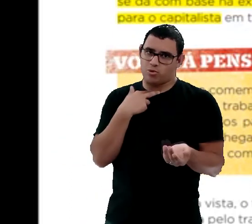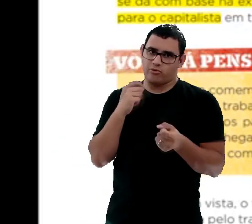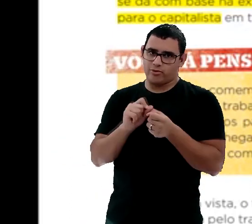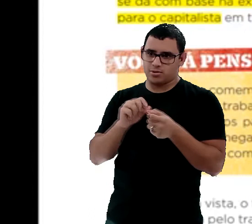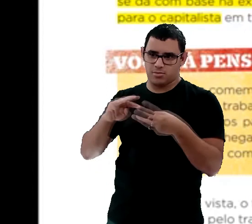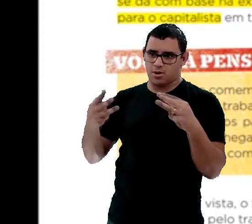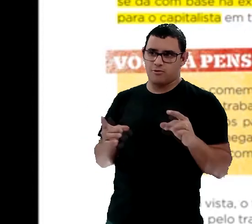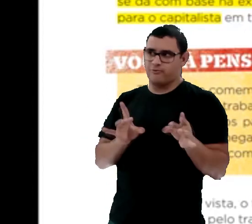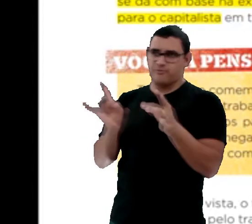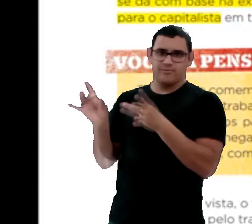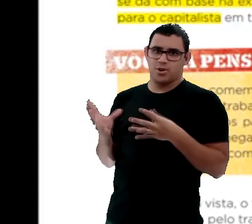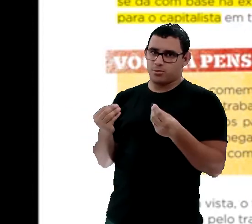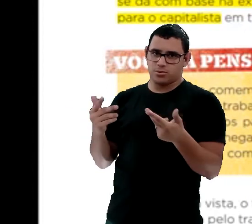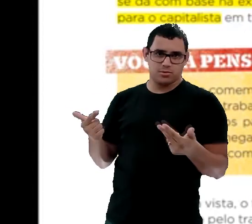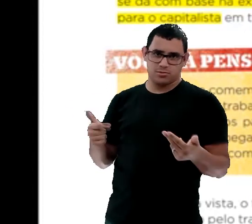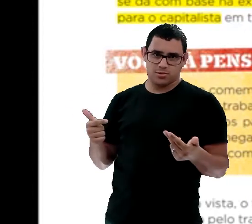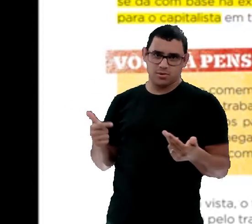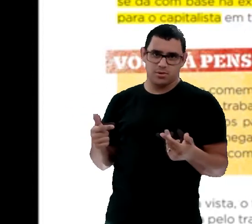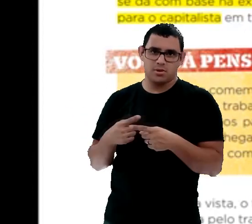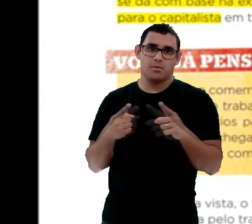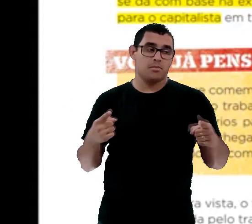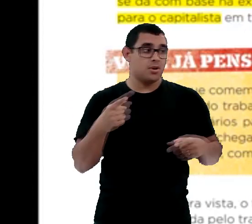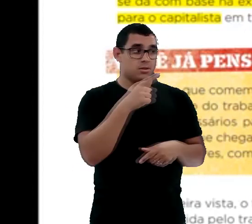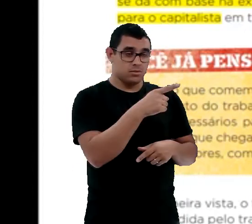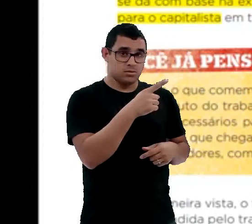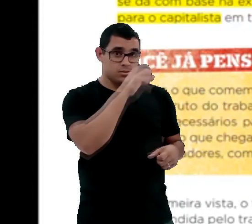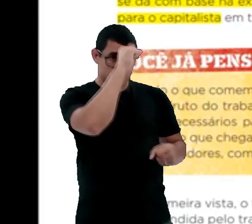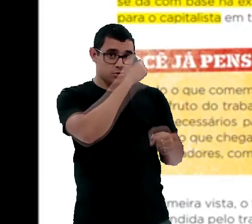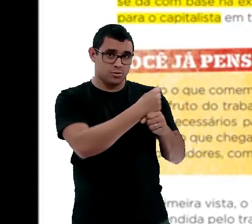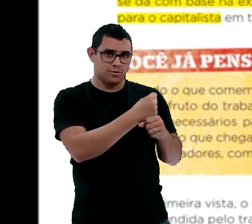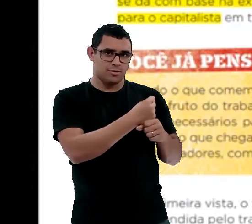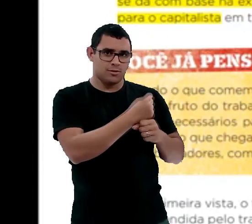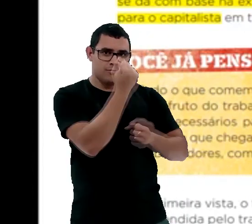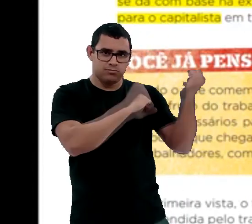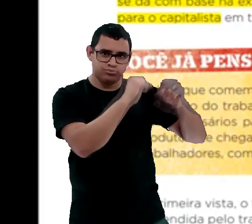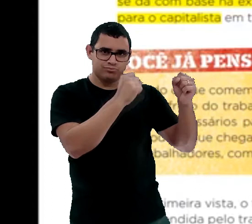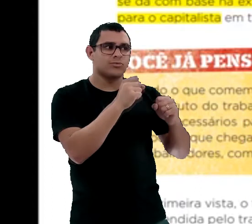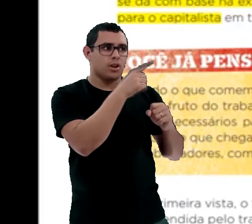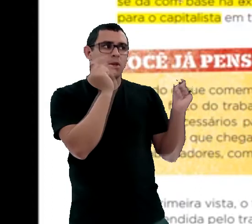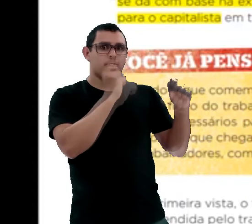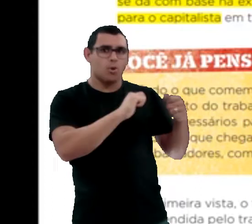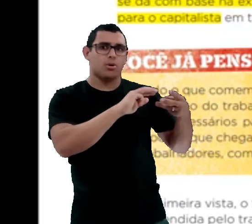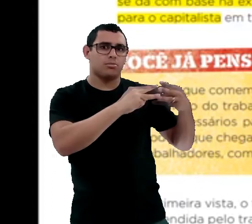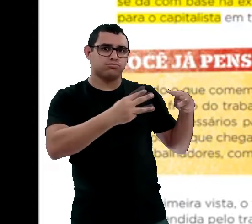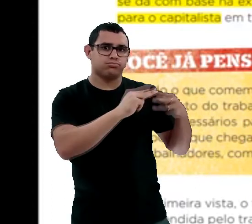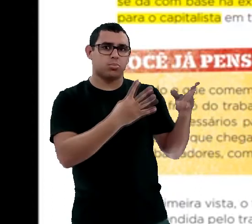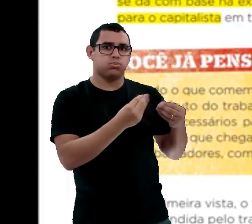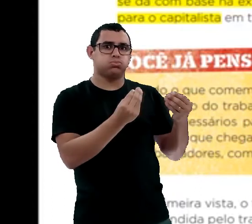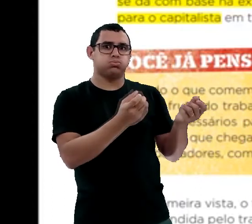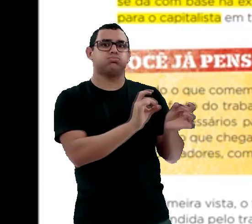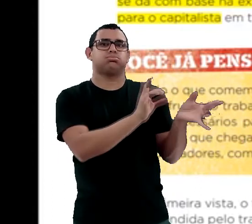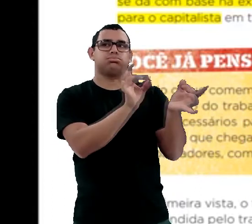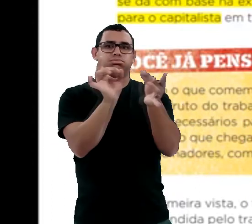dentro da propriedade do Estado deveria ser dividido por igual para toda a sociedade, fazendo a sociedade mais justa até que ponto em